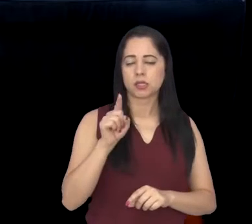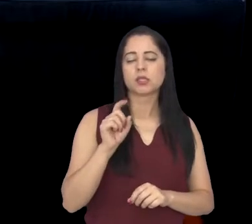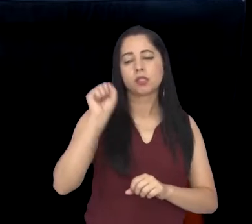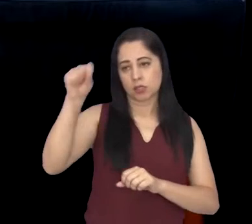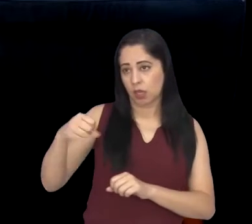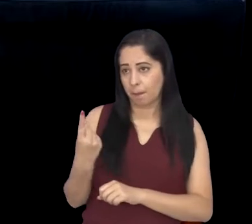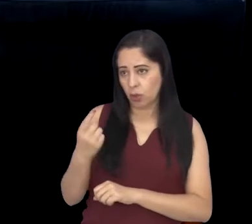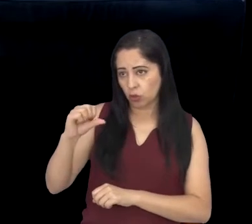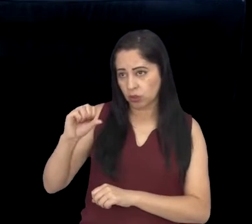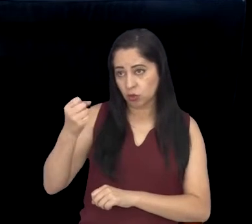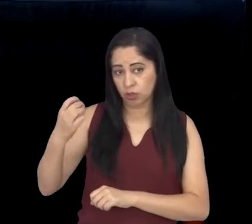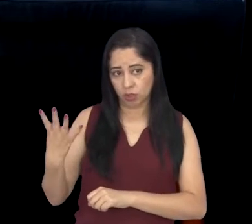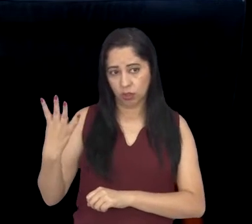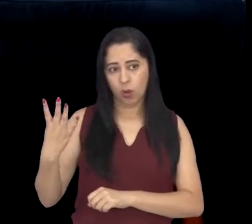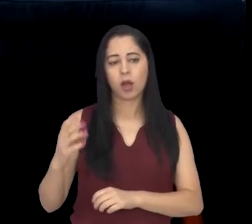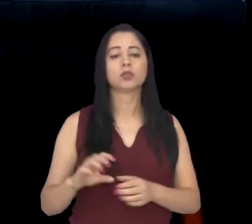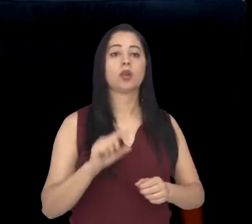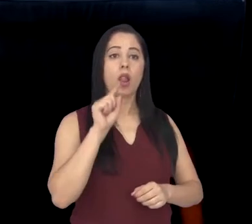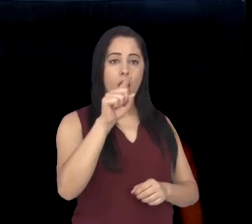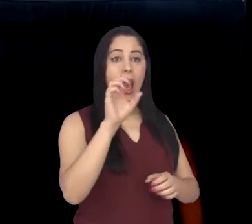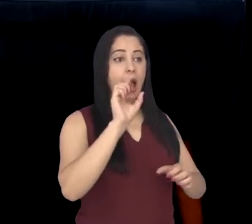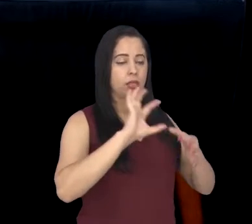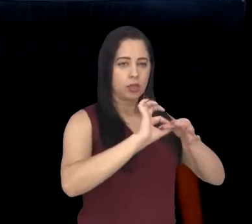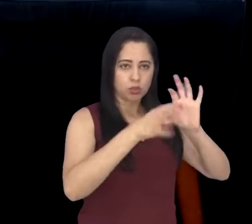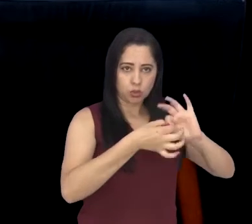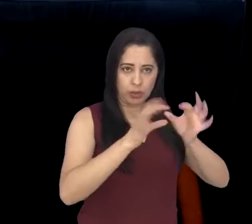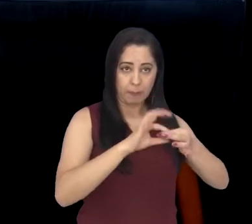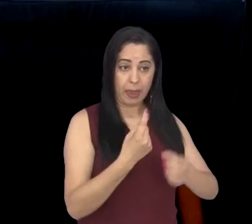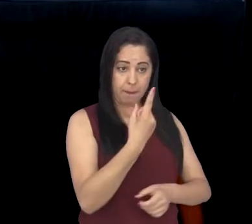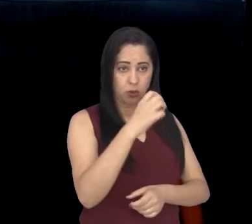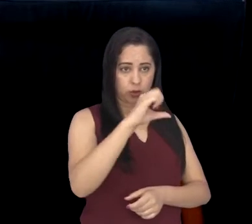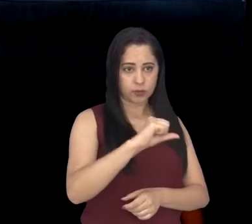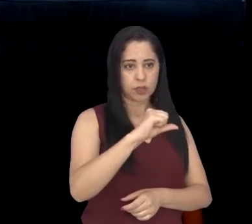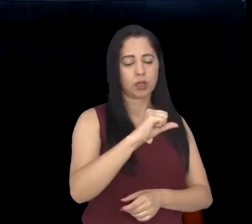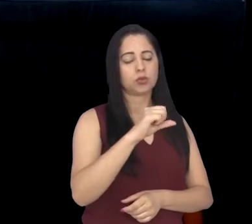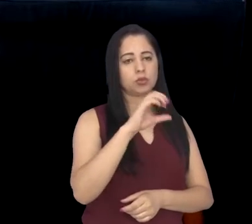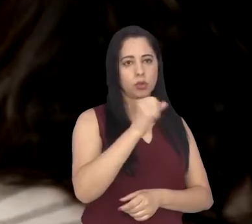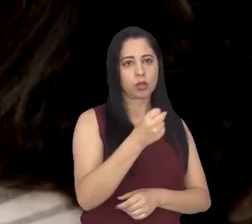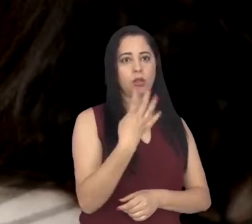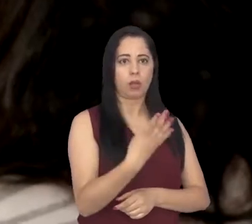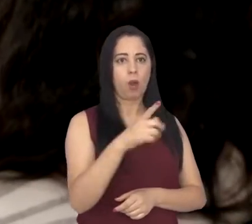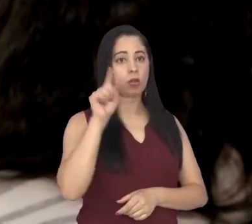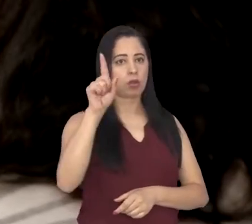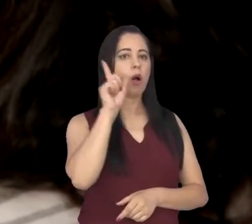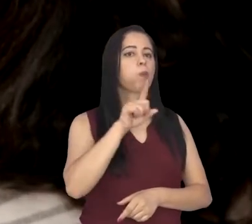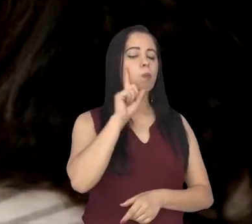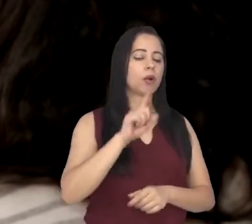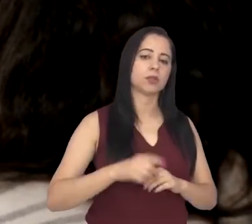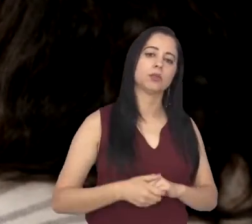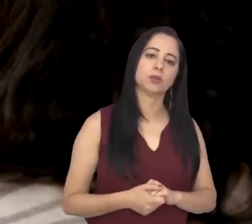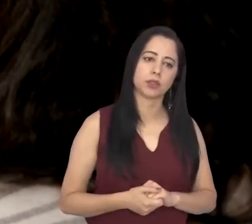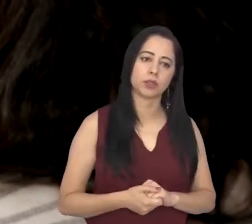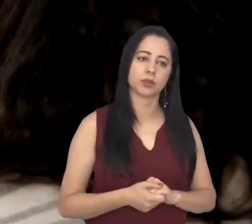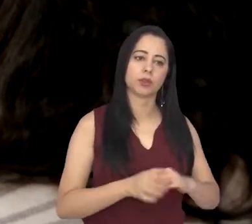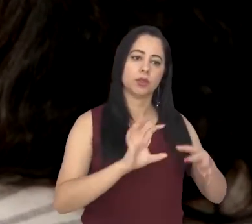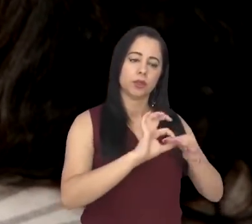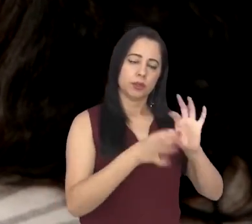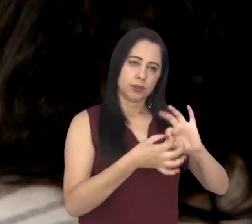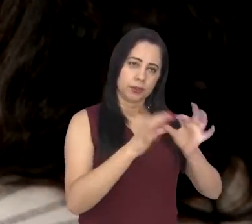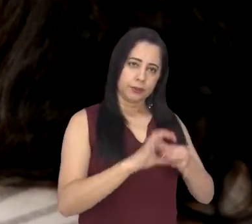de Los Angeles, né? Olha isso. E 84. E aí teve Jogos Olímpicos em seguida, no meio do ano, né? Aí